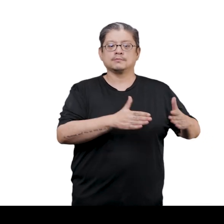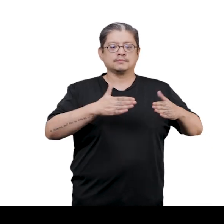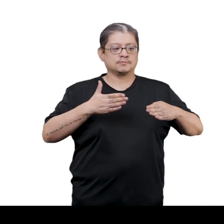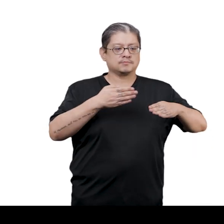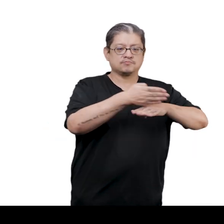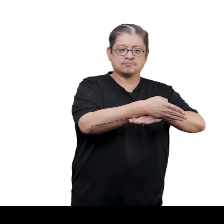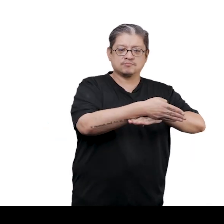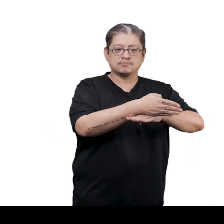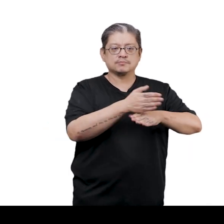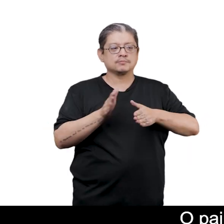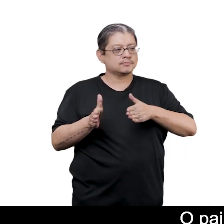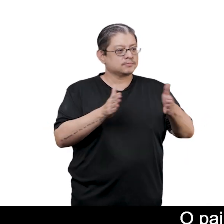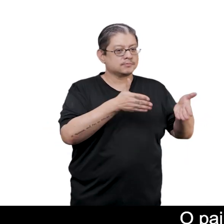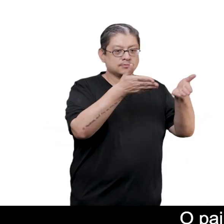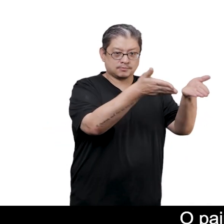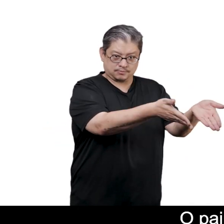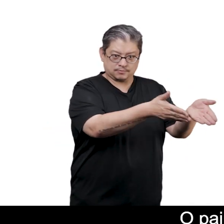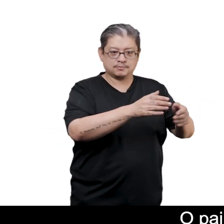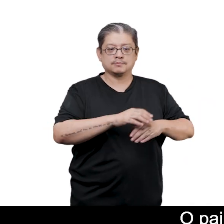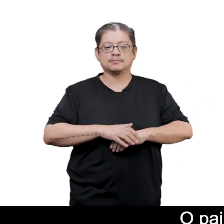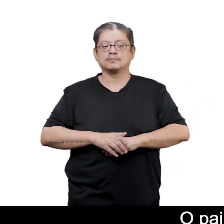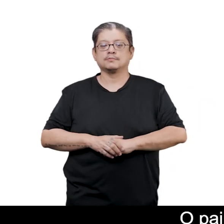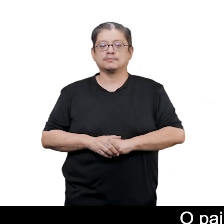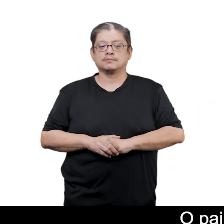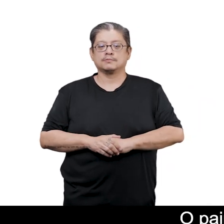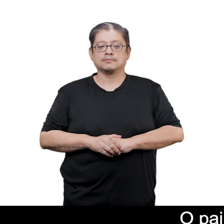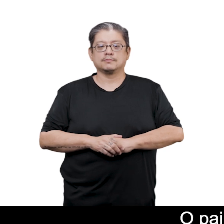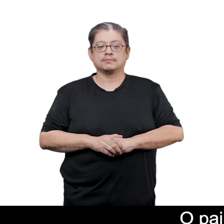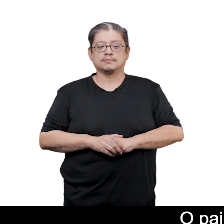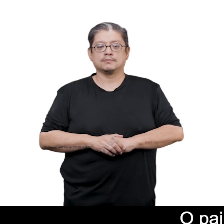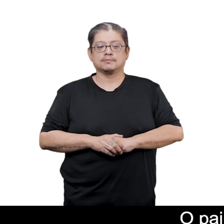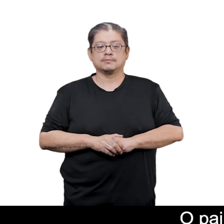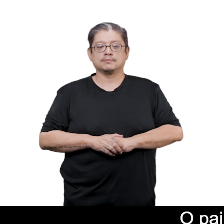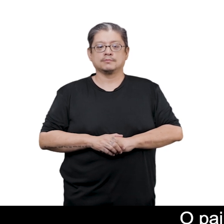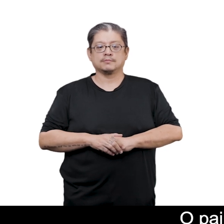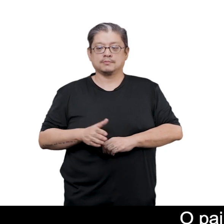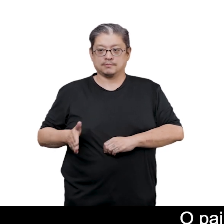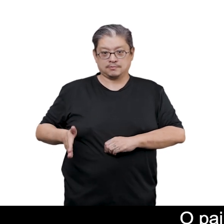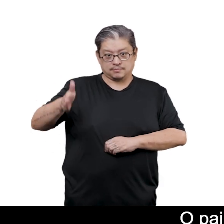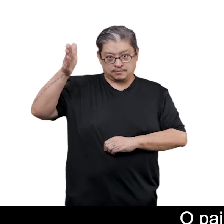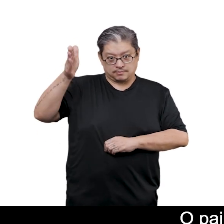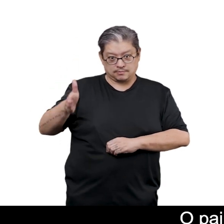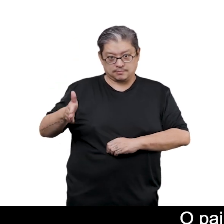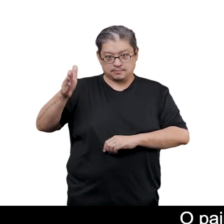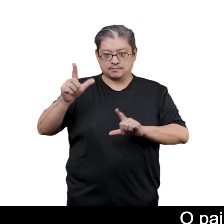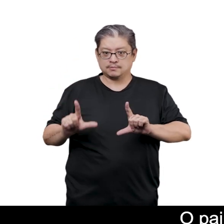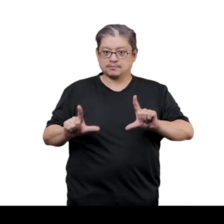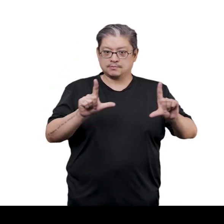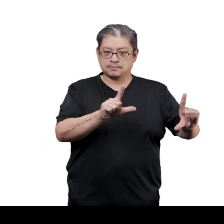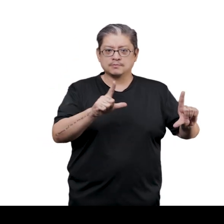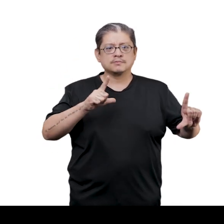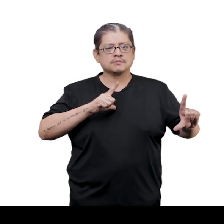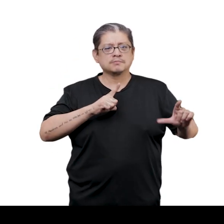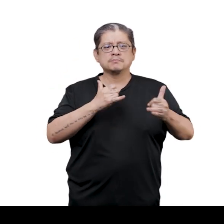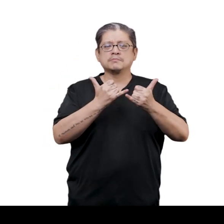entrada no espaço. O painel sobre o qual a obra está fixada tem ao lado uma espécie de portal.